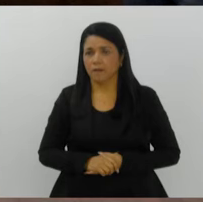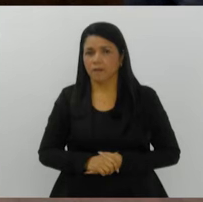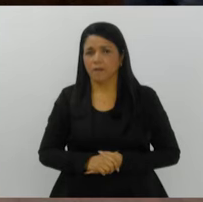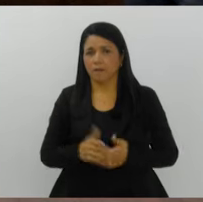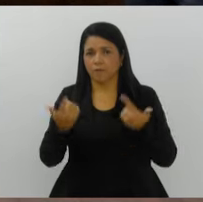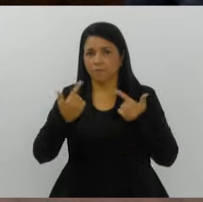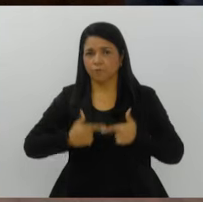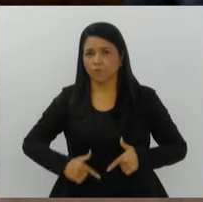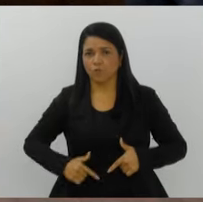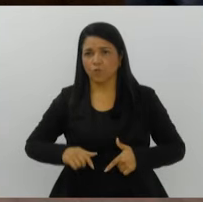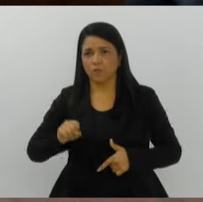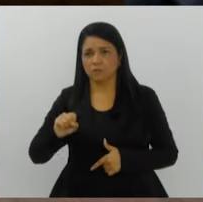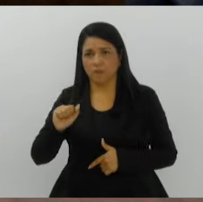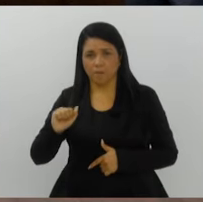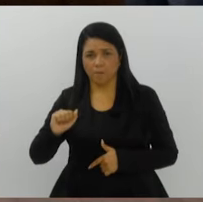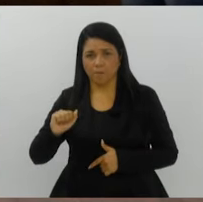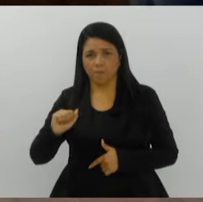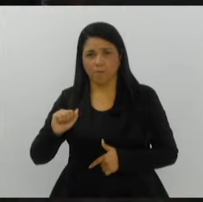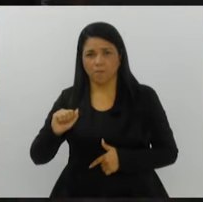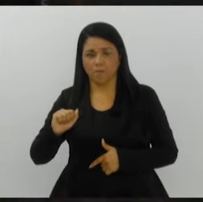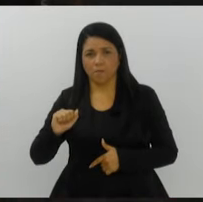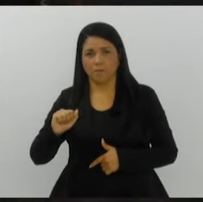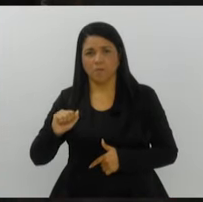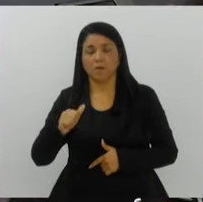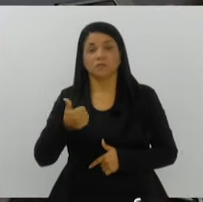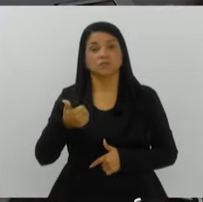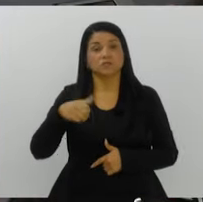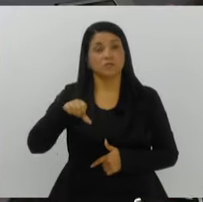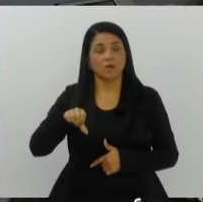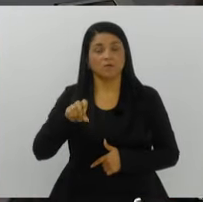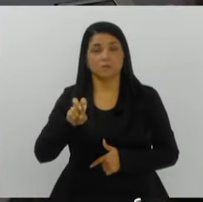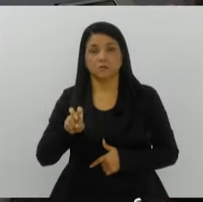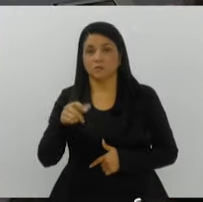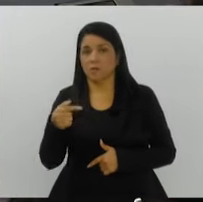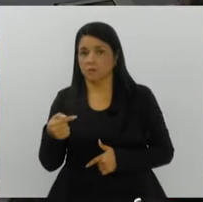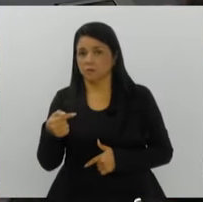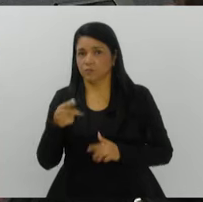absteve? 1957. É o 1957. É.